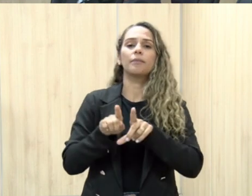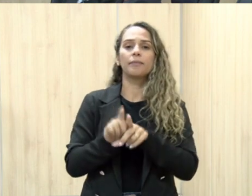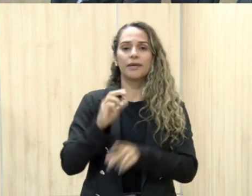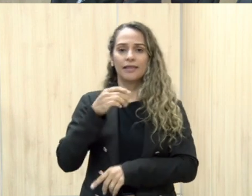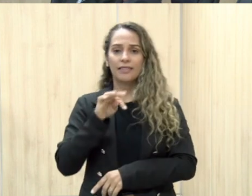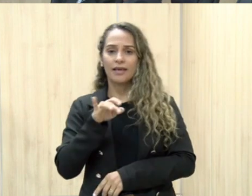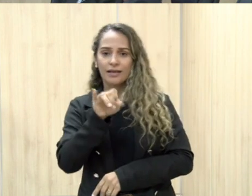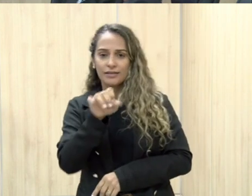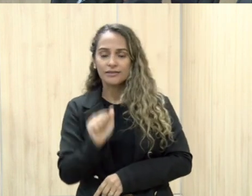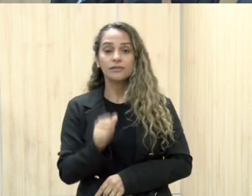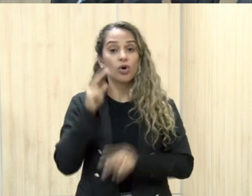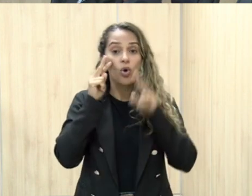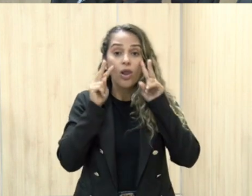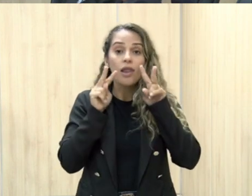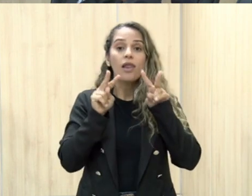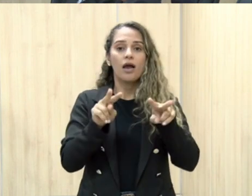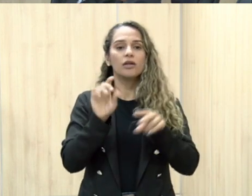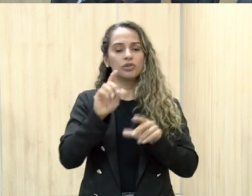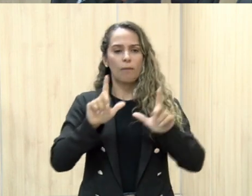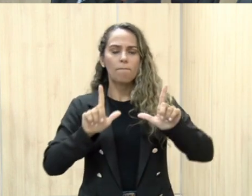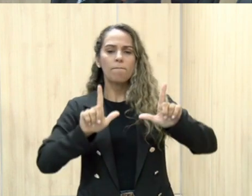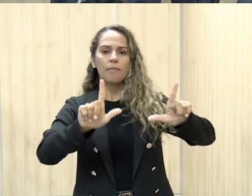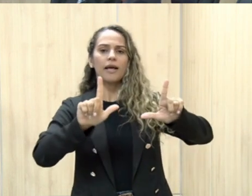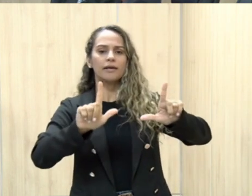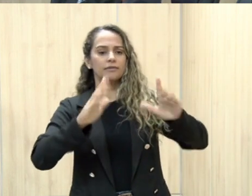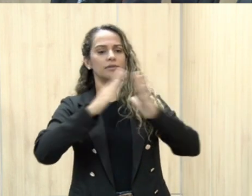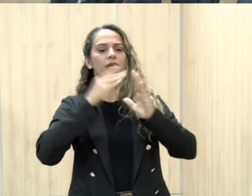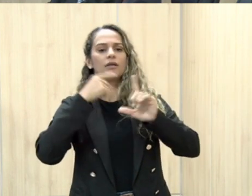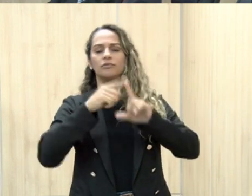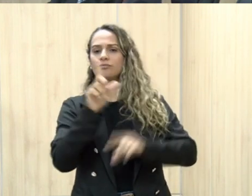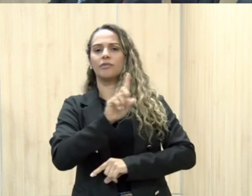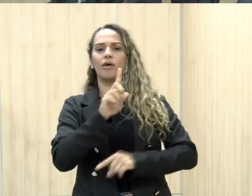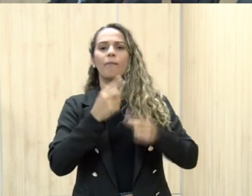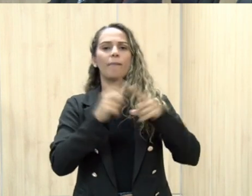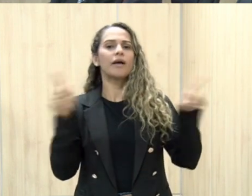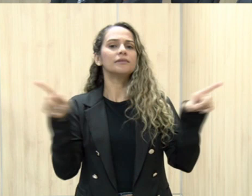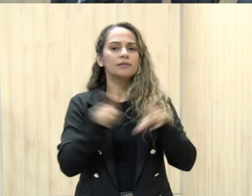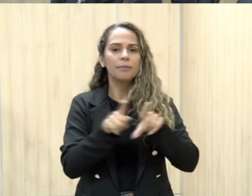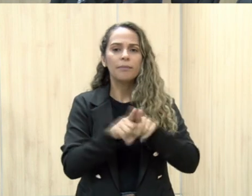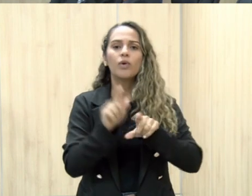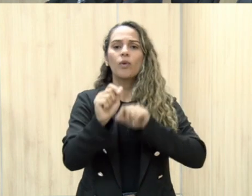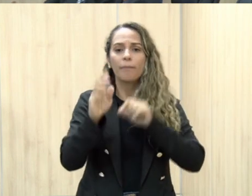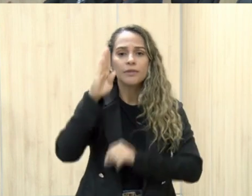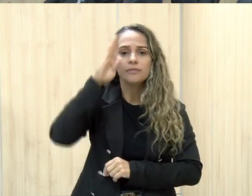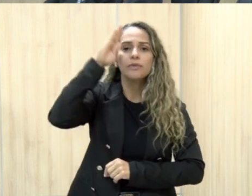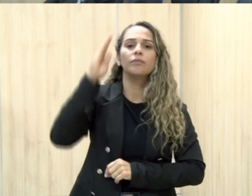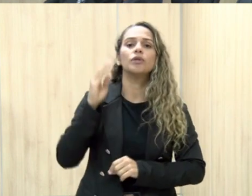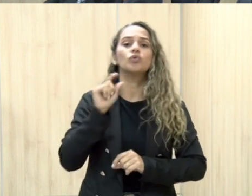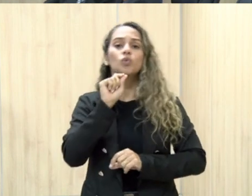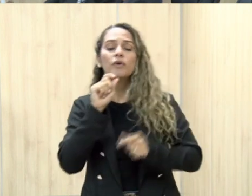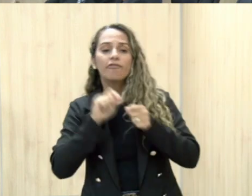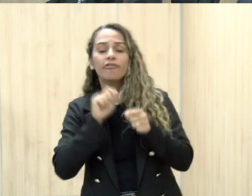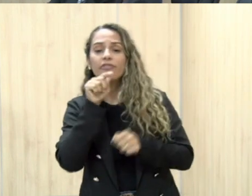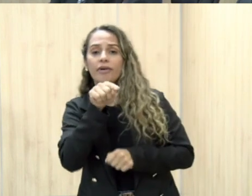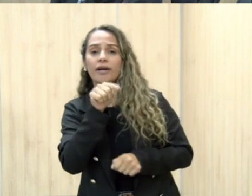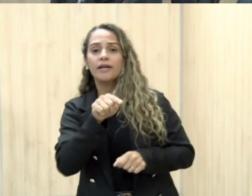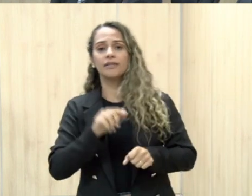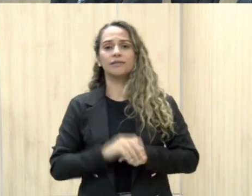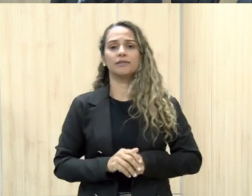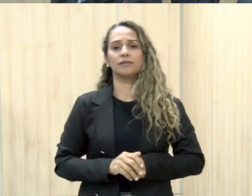Thaís olhar não apenas a placa da igreja mas principalmente a sua maior